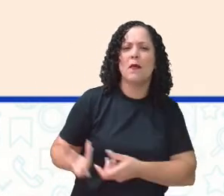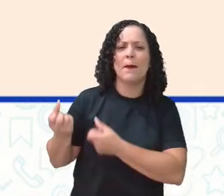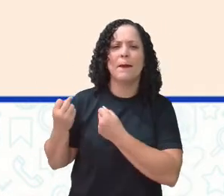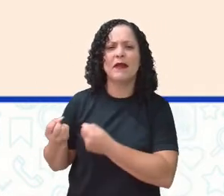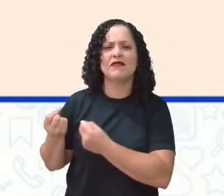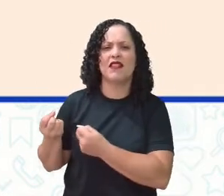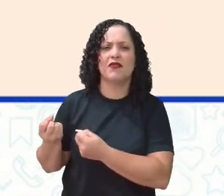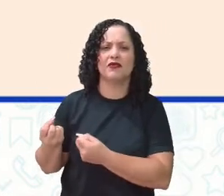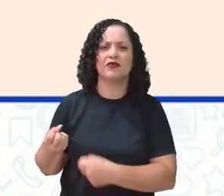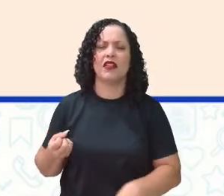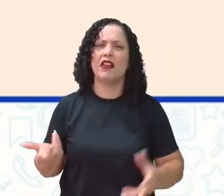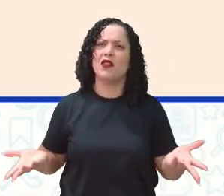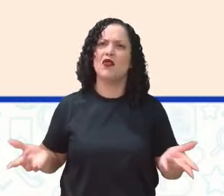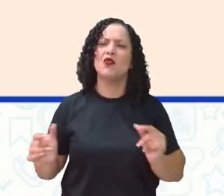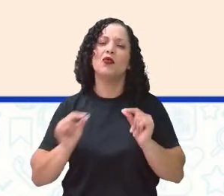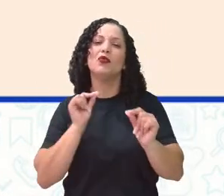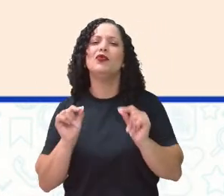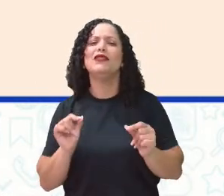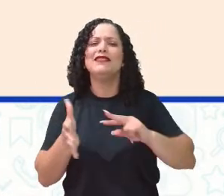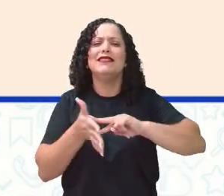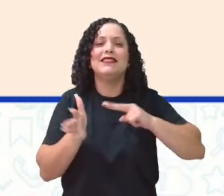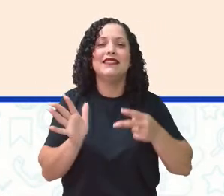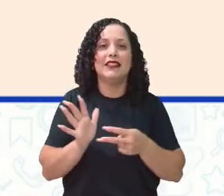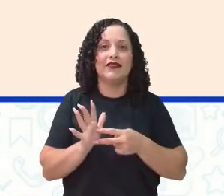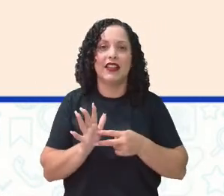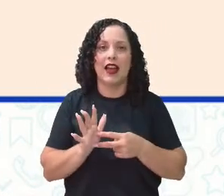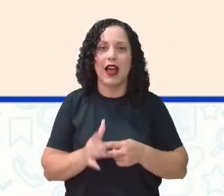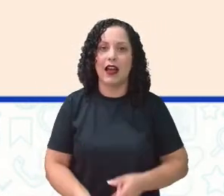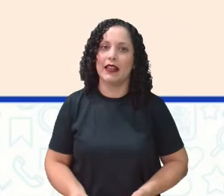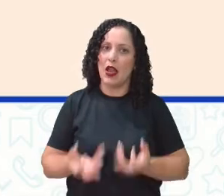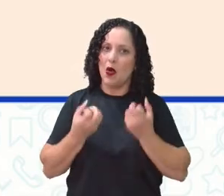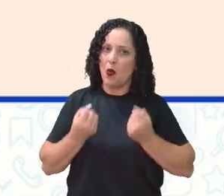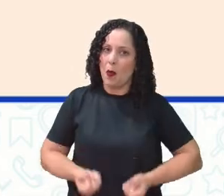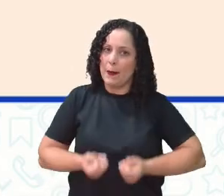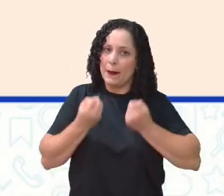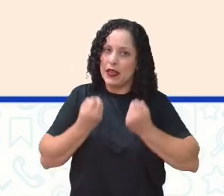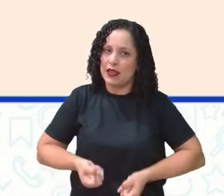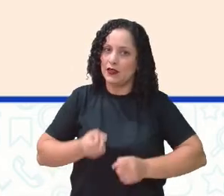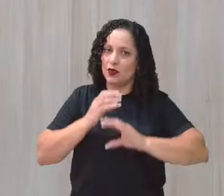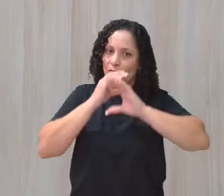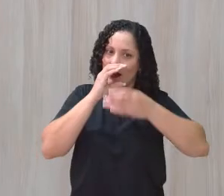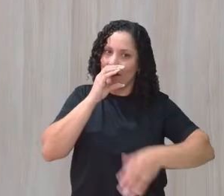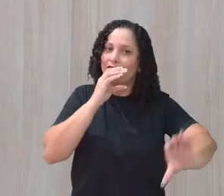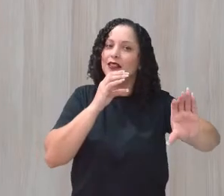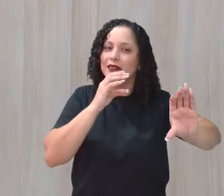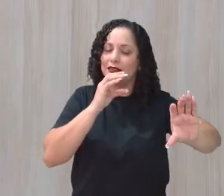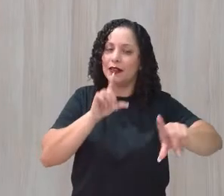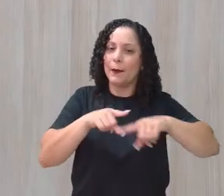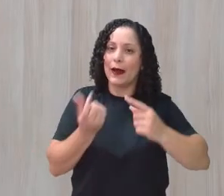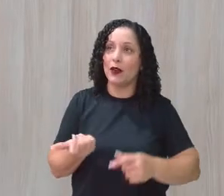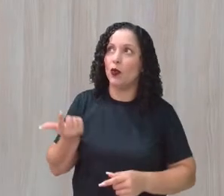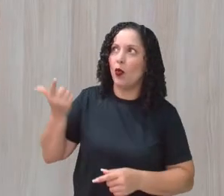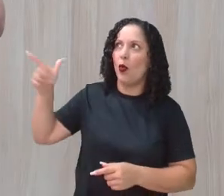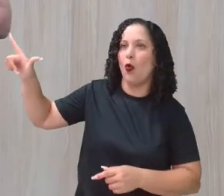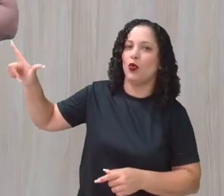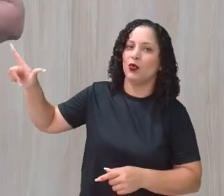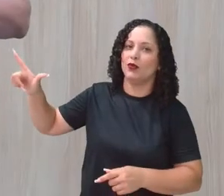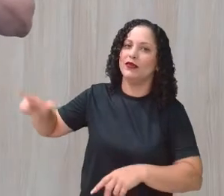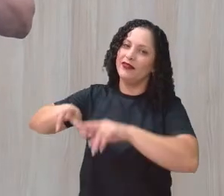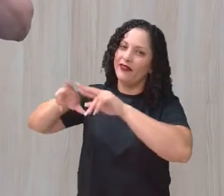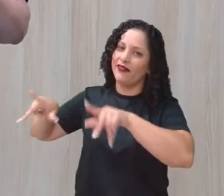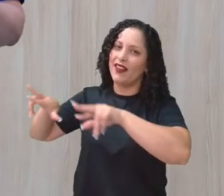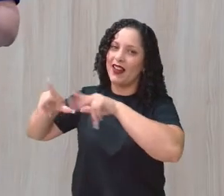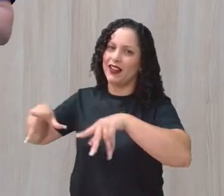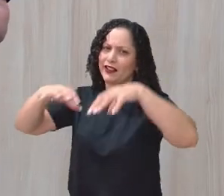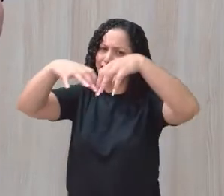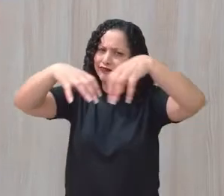quadrinho? Né? Ele estava falando, né, do peso do elefante, mas no outro, não era bem isso. Então, qual